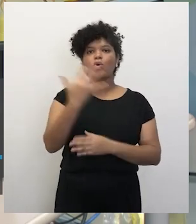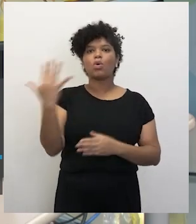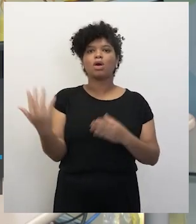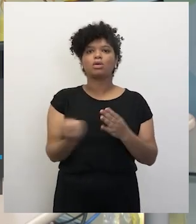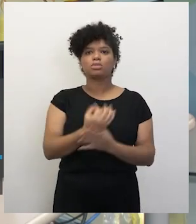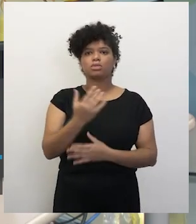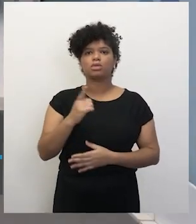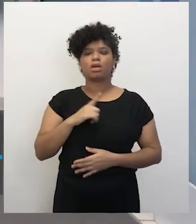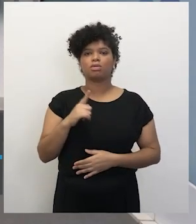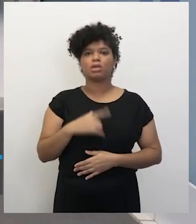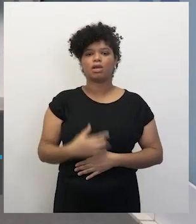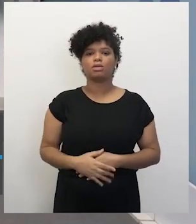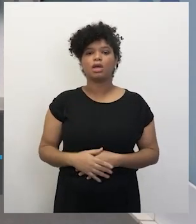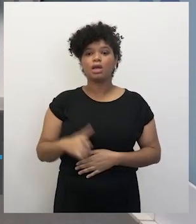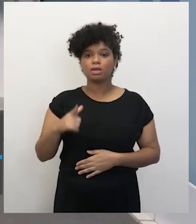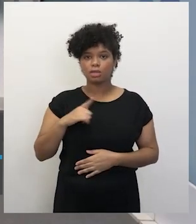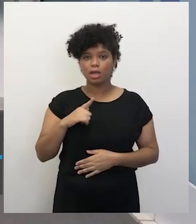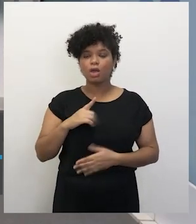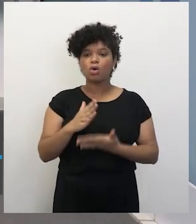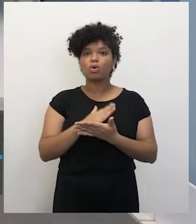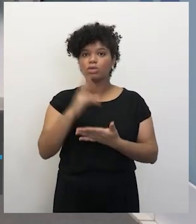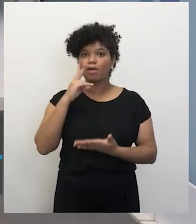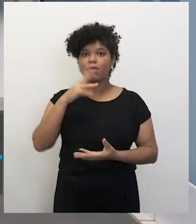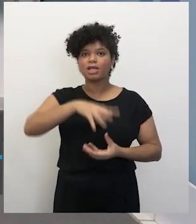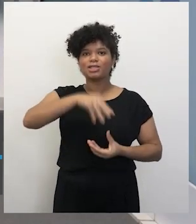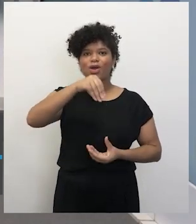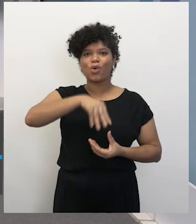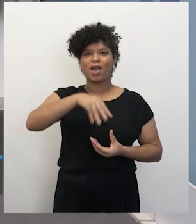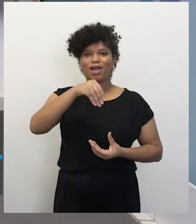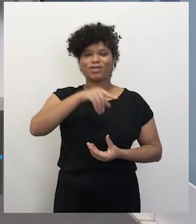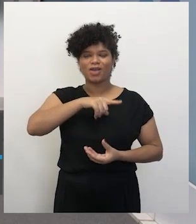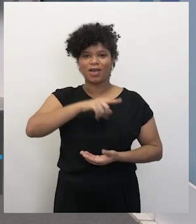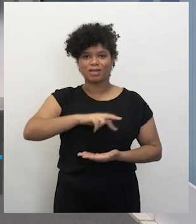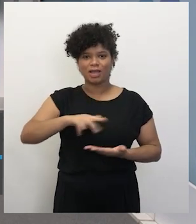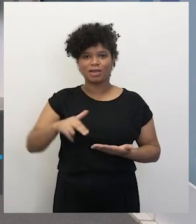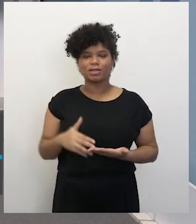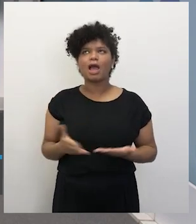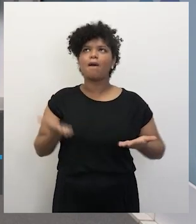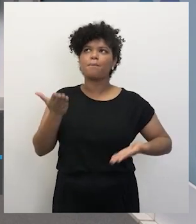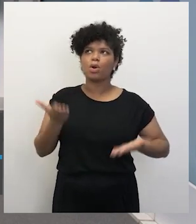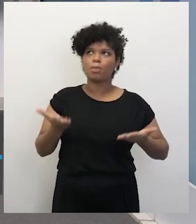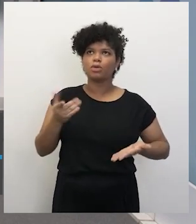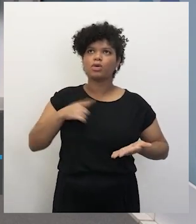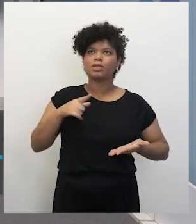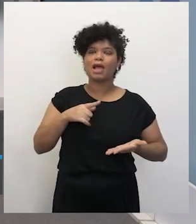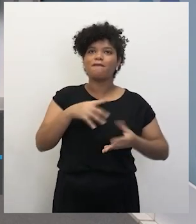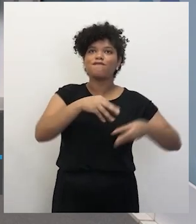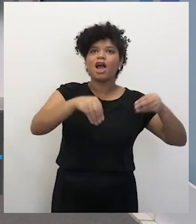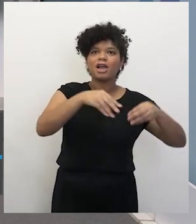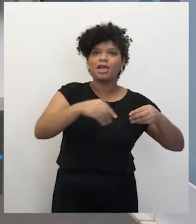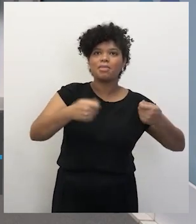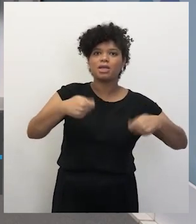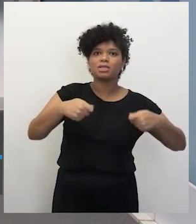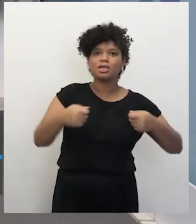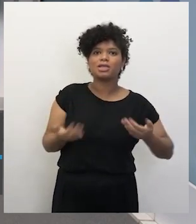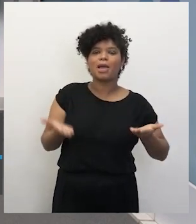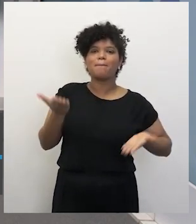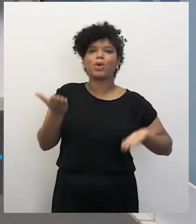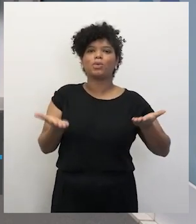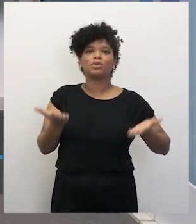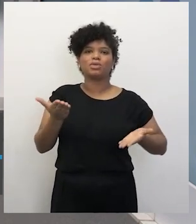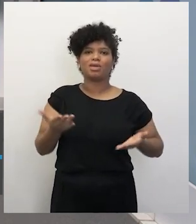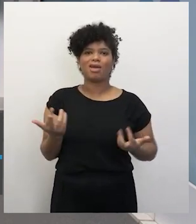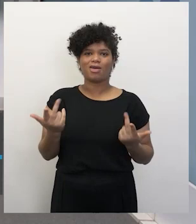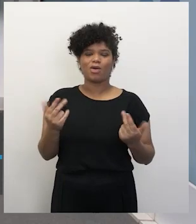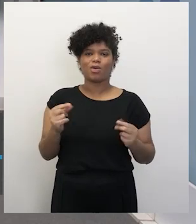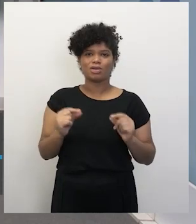A quantidade de salgados vai ser fixa, né? Vamos usar aquela palavrinha proporcional à quantidade de farinha. Exatamente. Muito bem. Será proporcional à quantidade